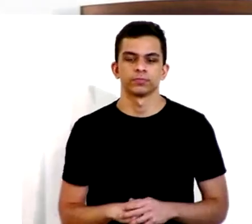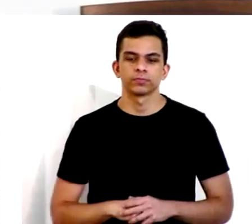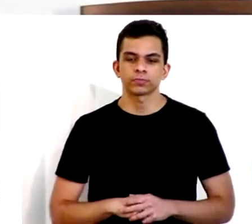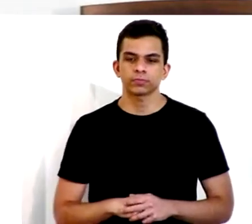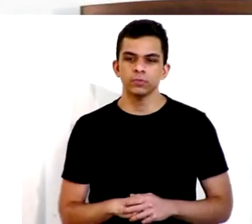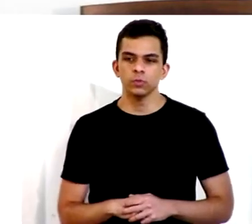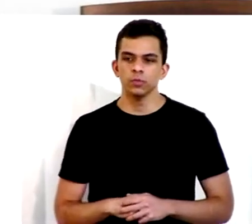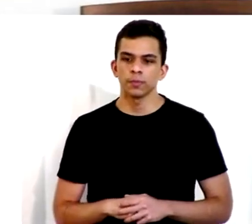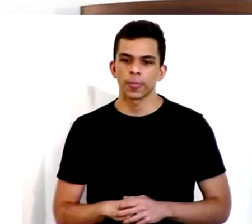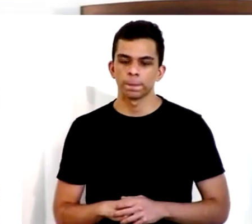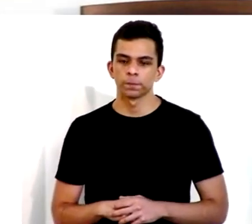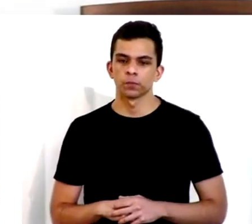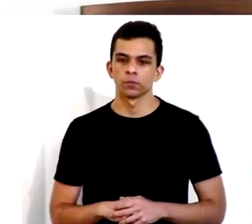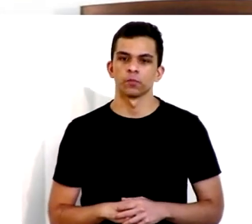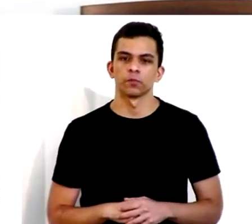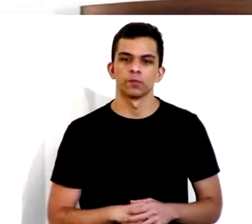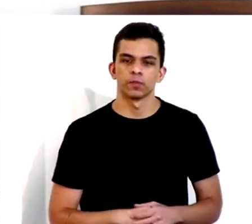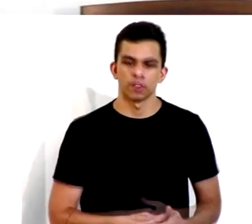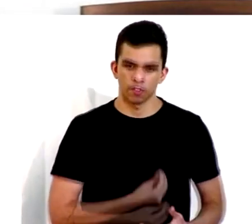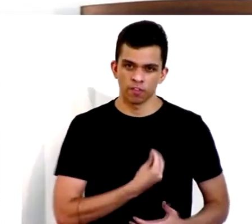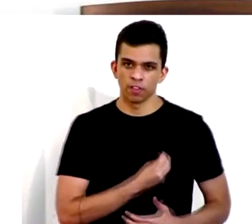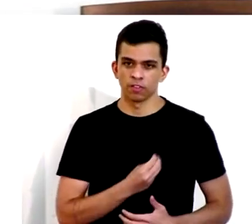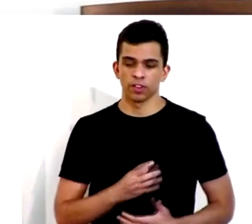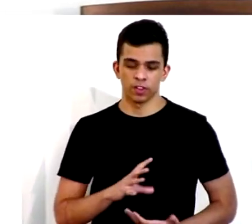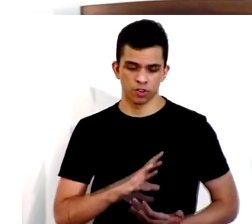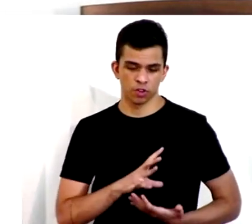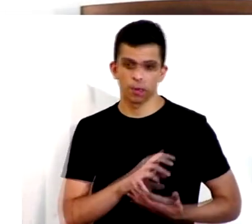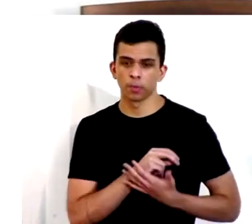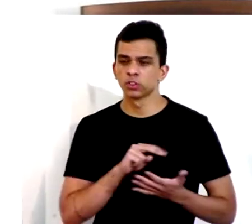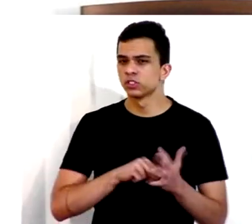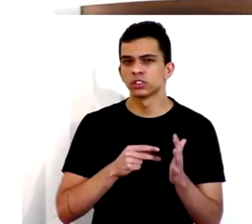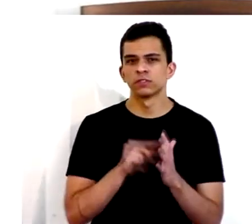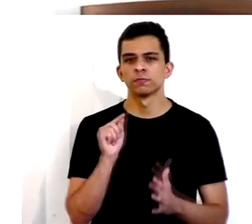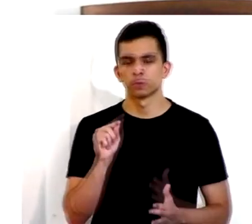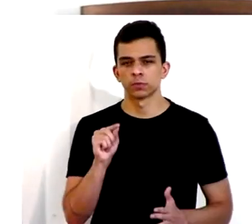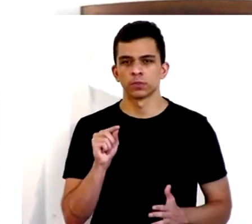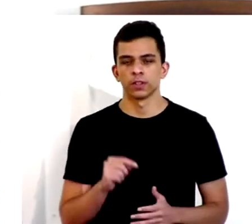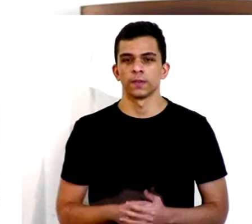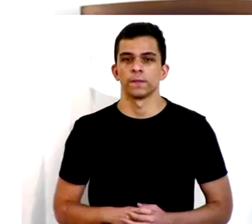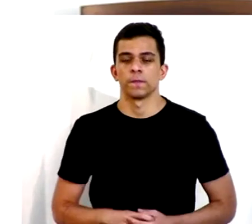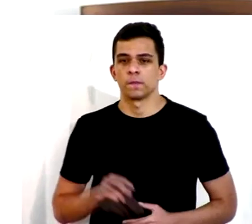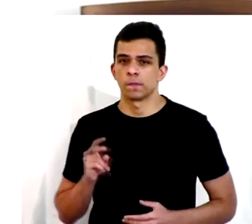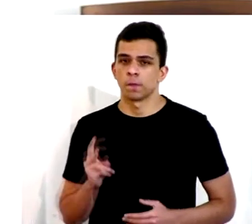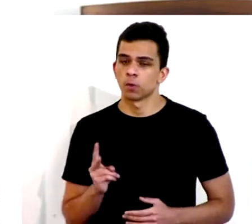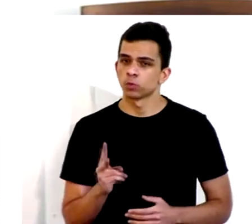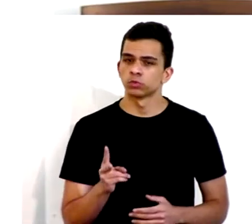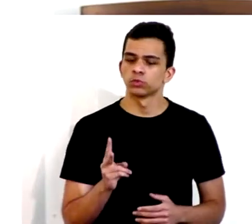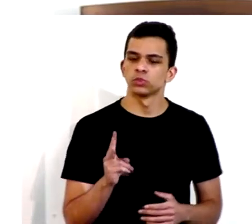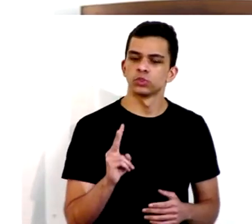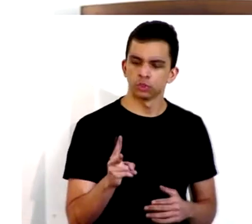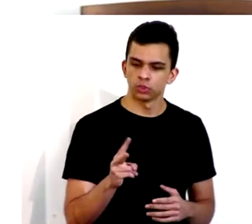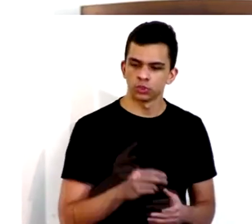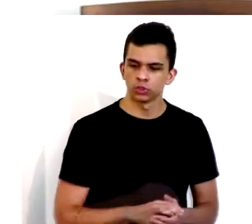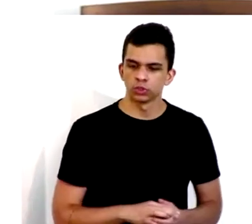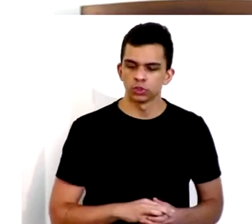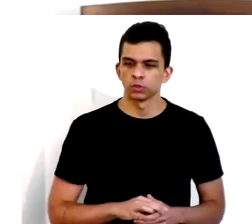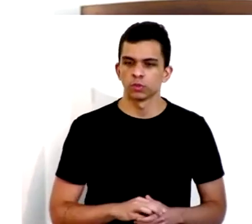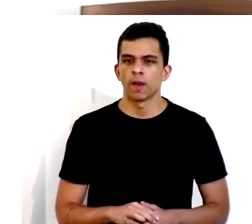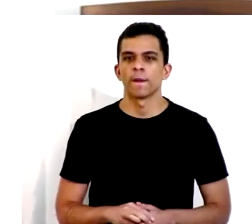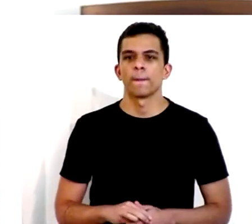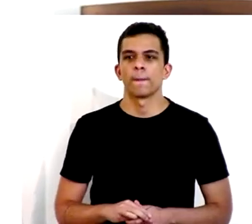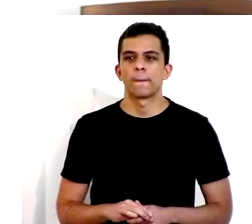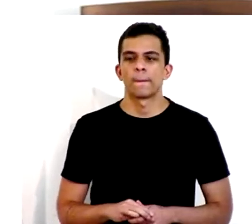fazer desse o conteúdo de sua vida, caracterizando todos os seus pensamentos, palavras e